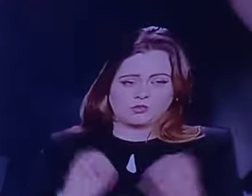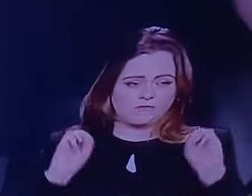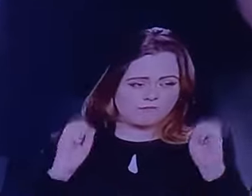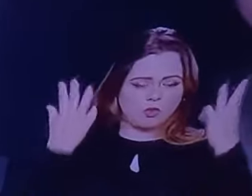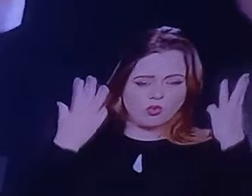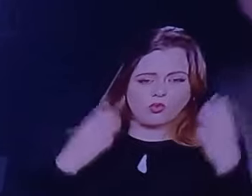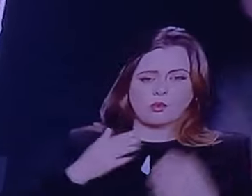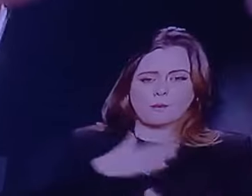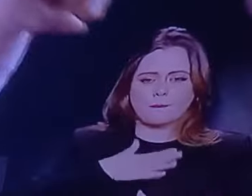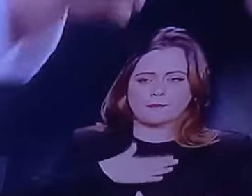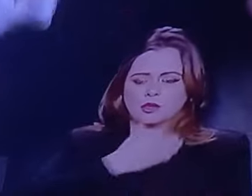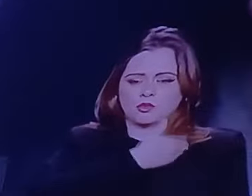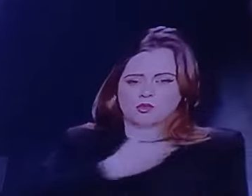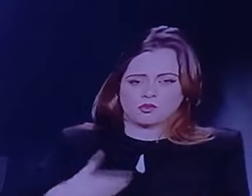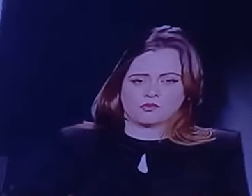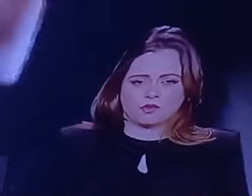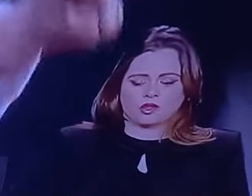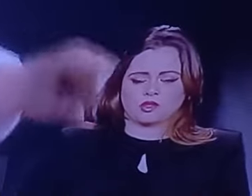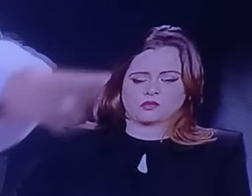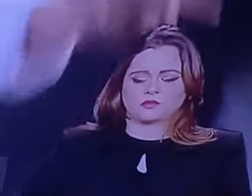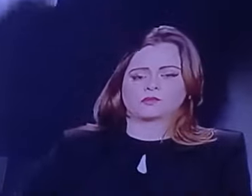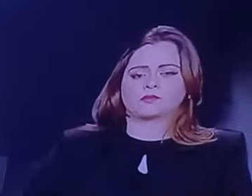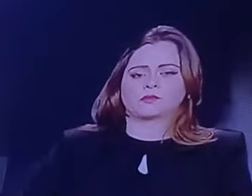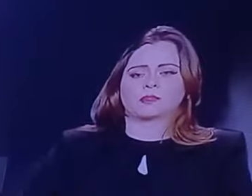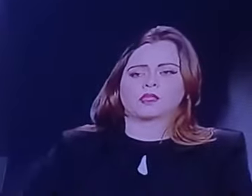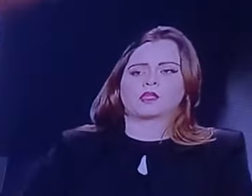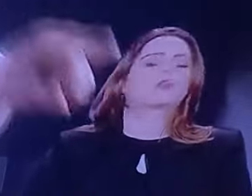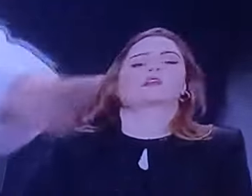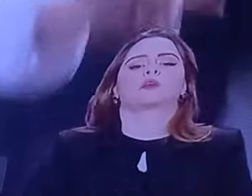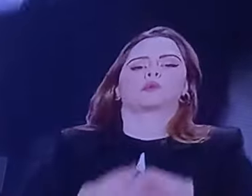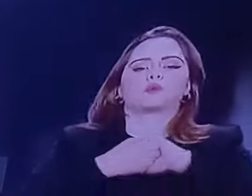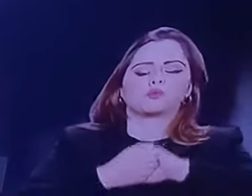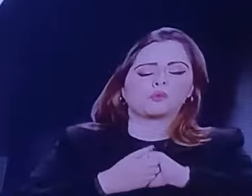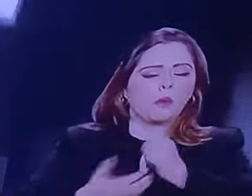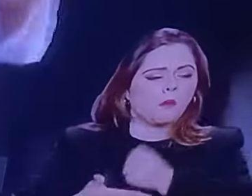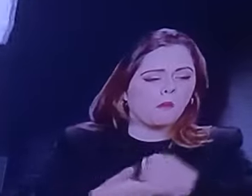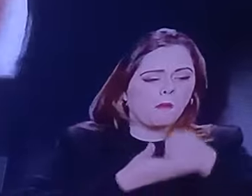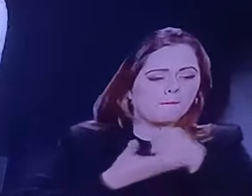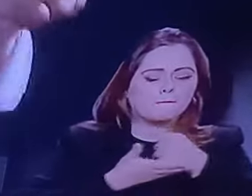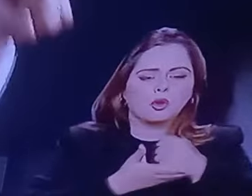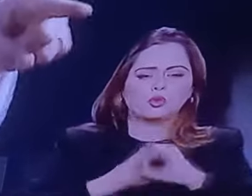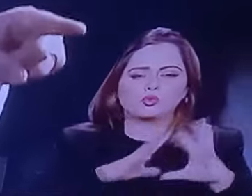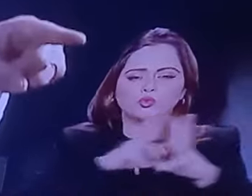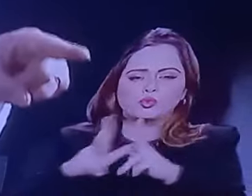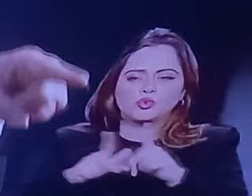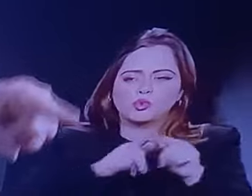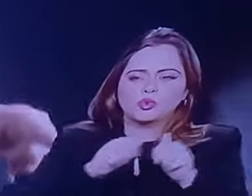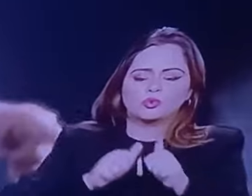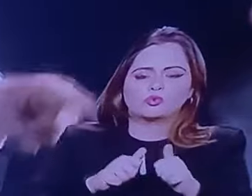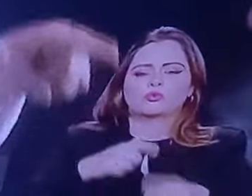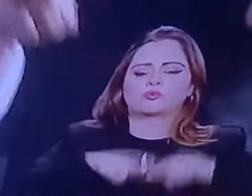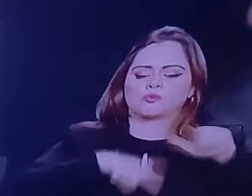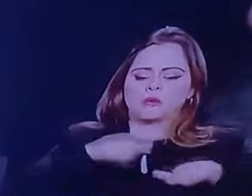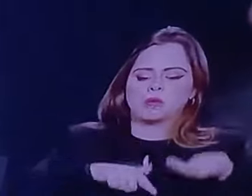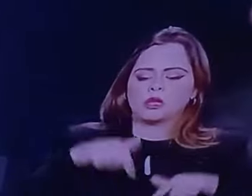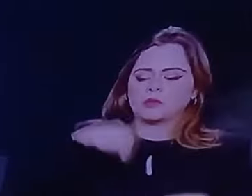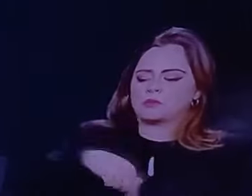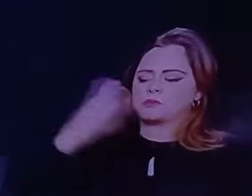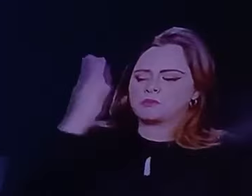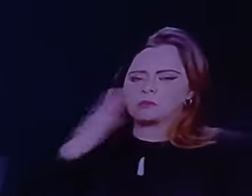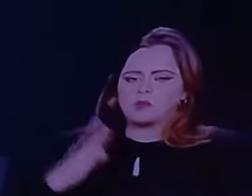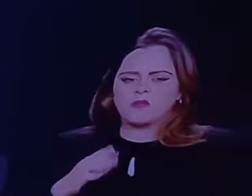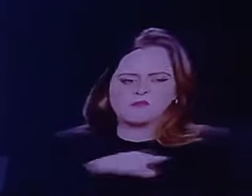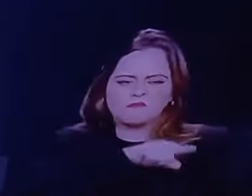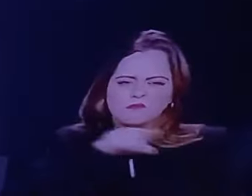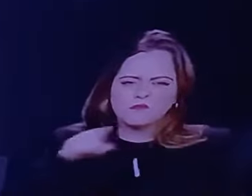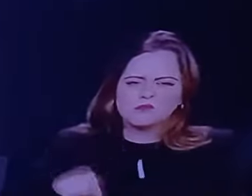governo, eu devo à solidariedade e o apoio do povo trabalhador desse país. Vocês me